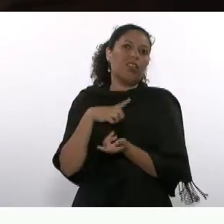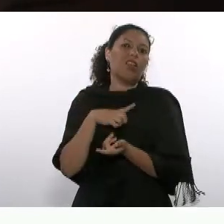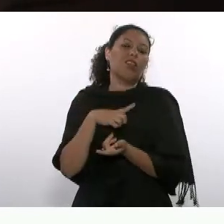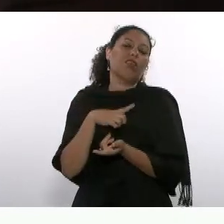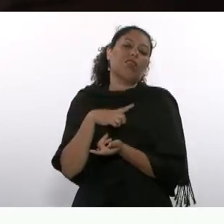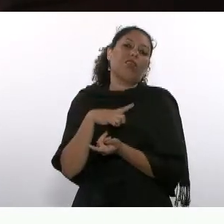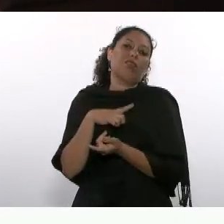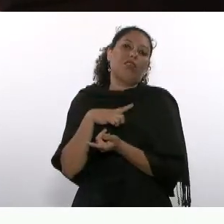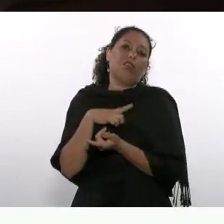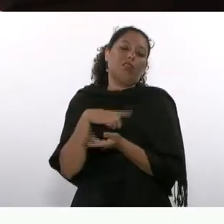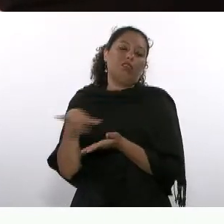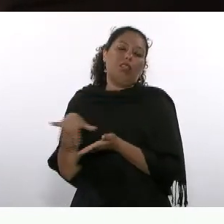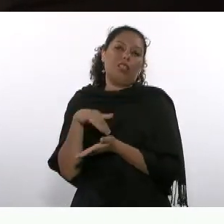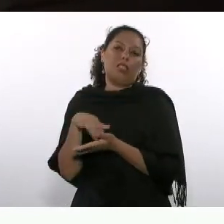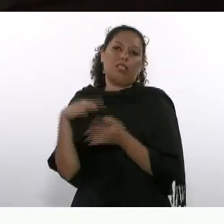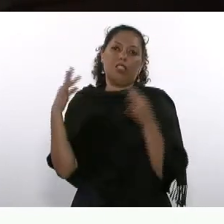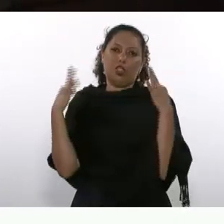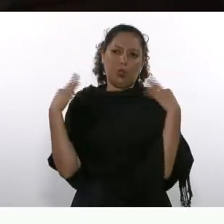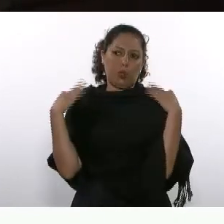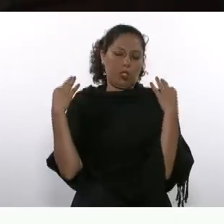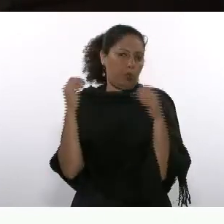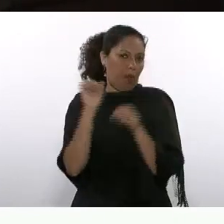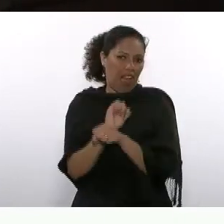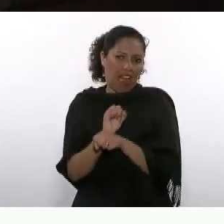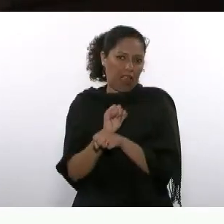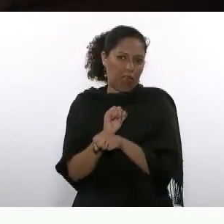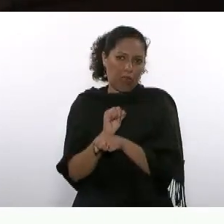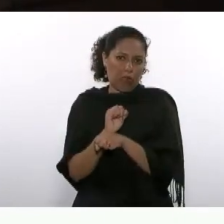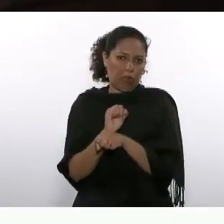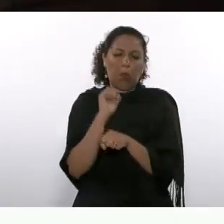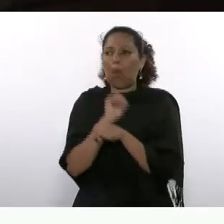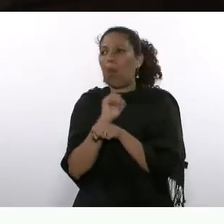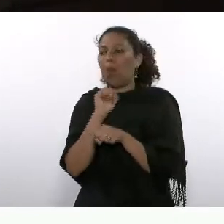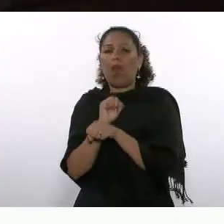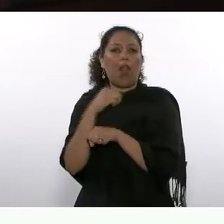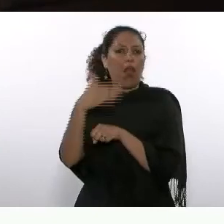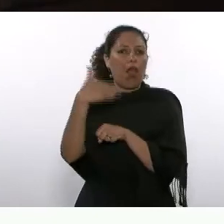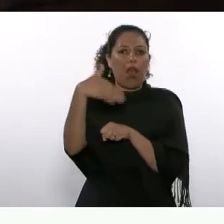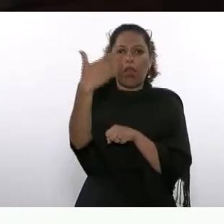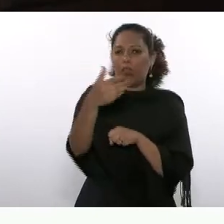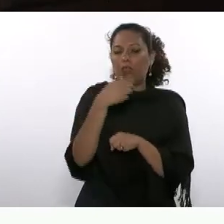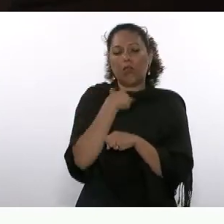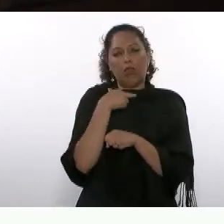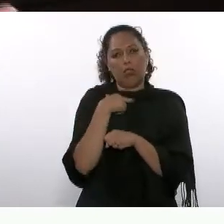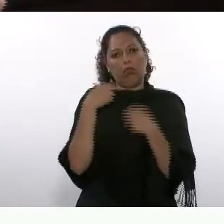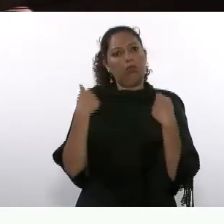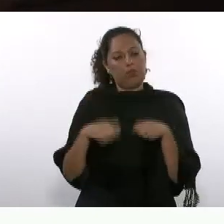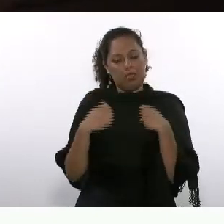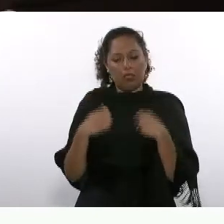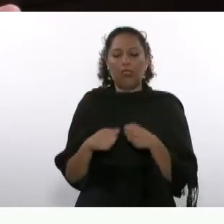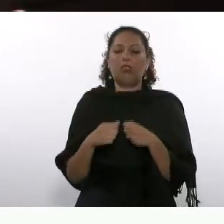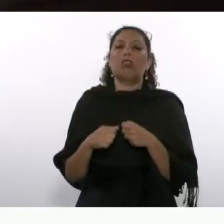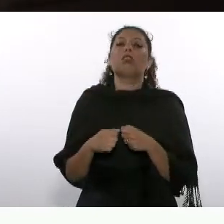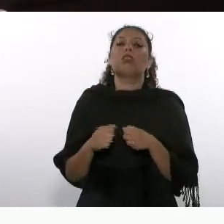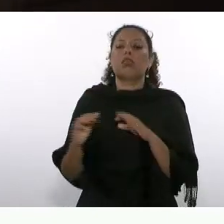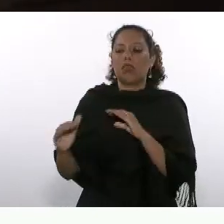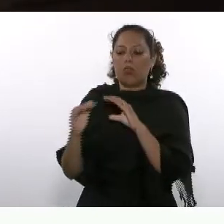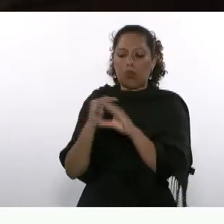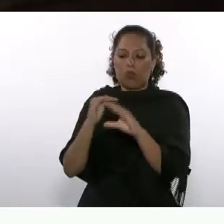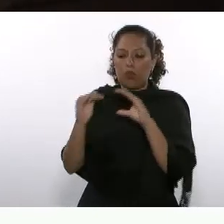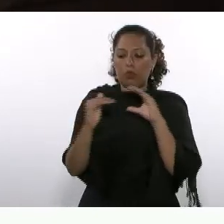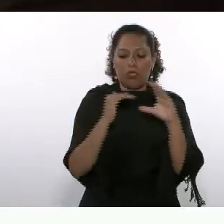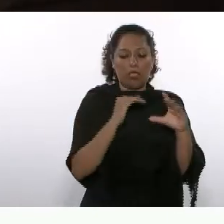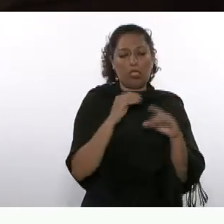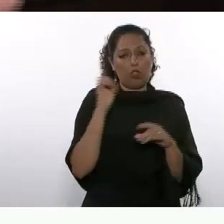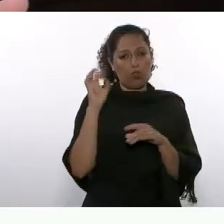ficar, né, só esperando as coisas acontecerem e avançarem, né, e ser uma mera